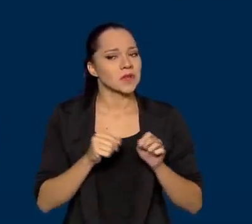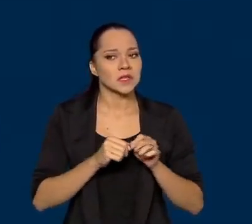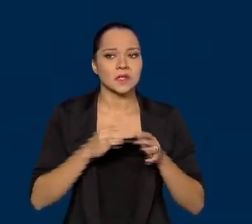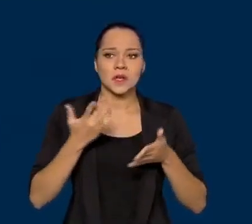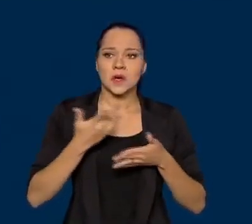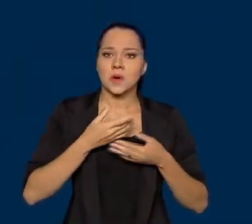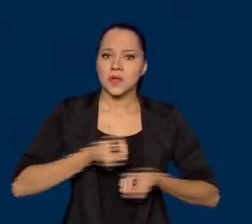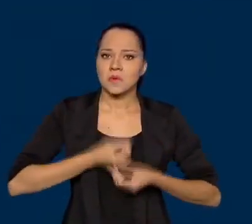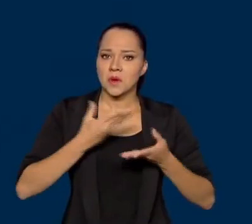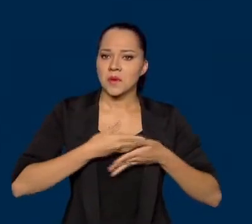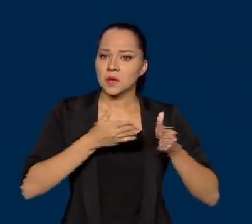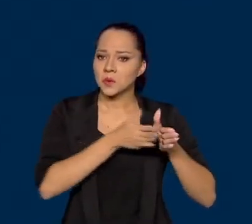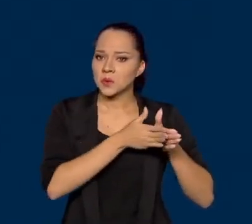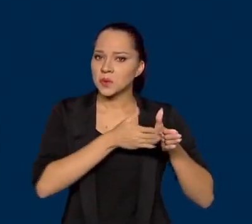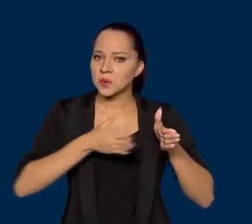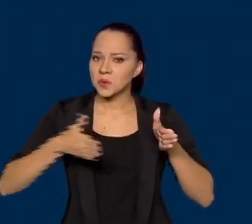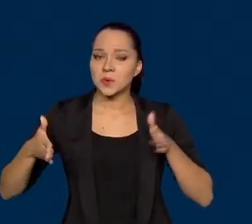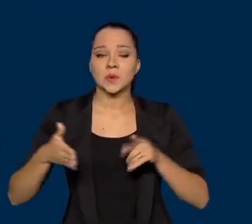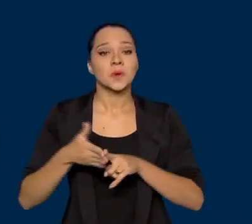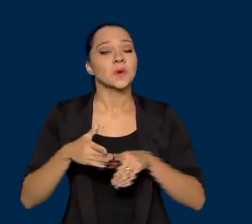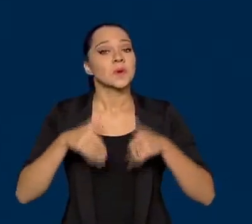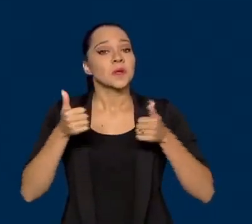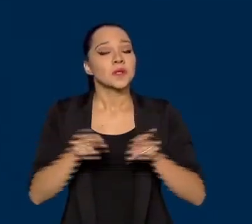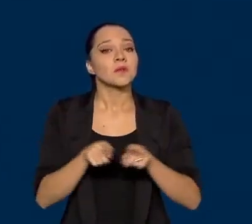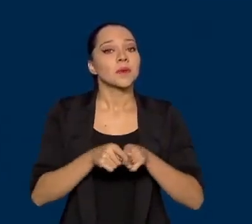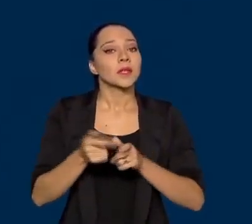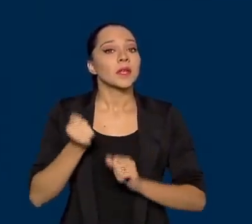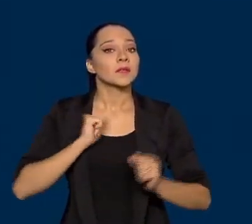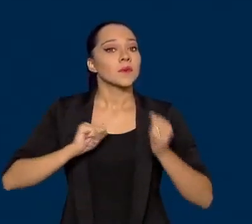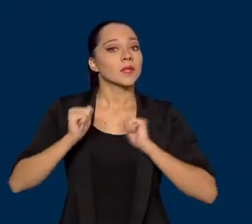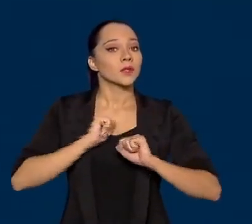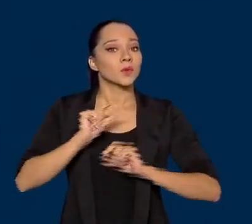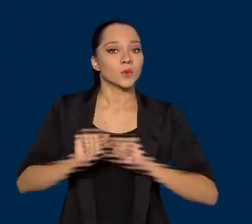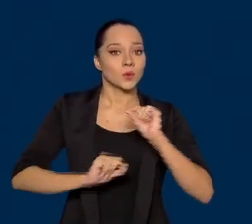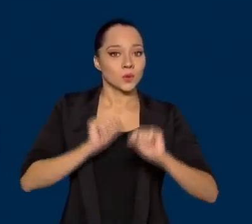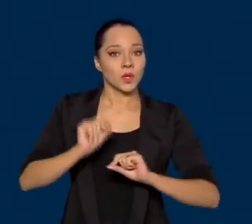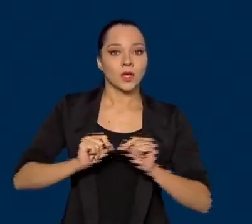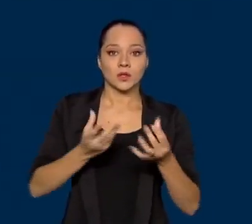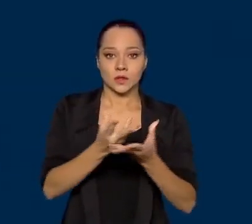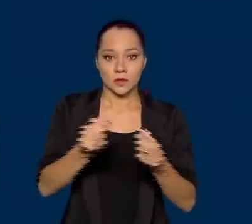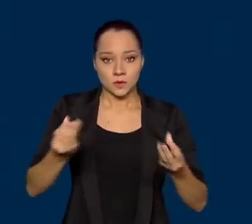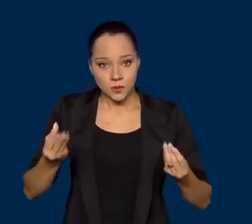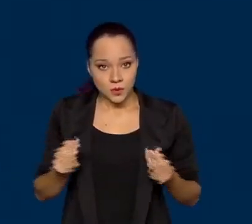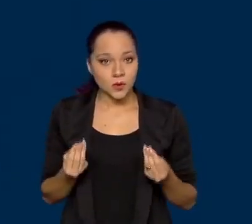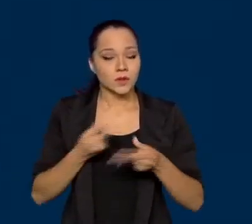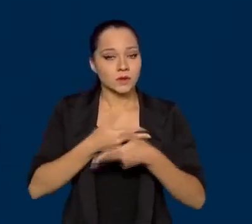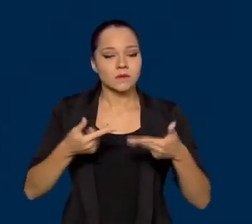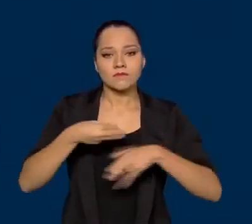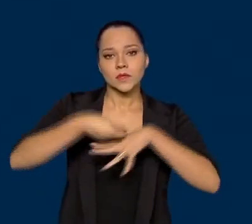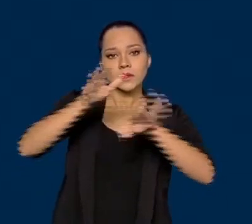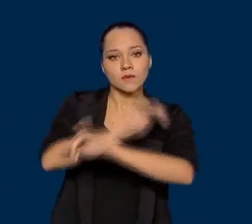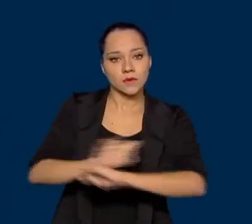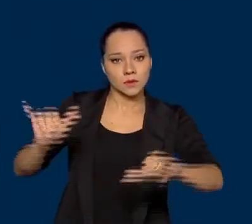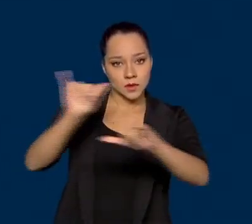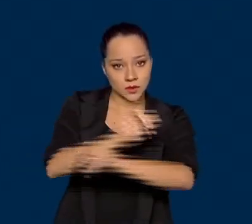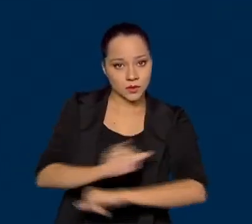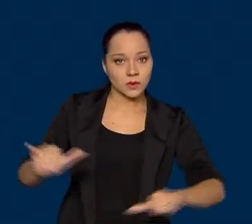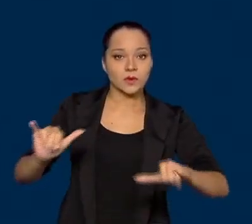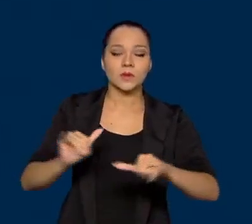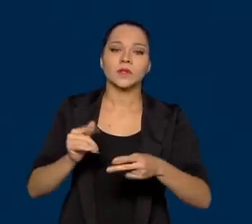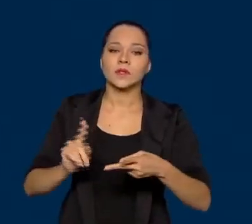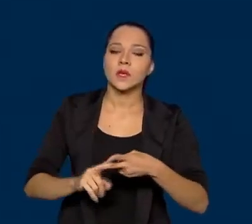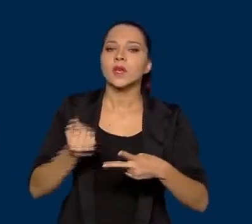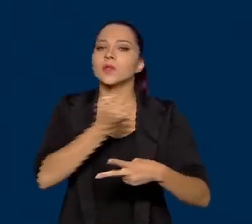consequente, produtivo, além da expectativa, recheado de informações,